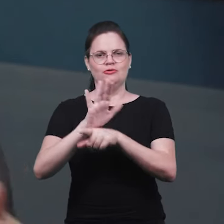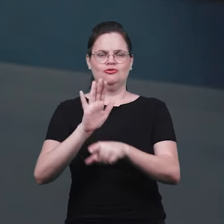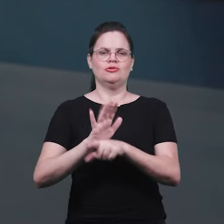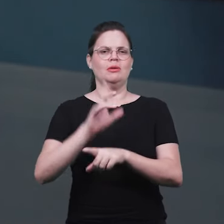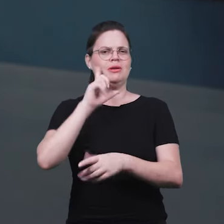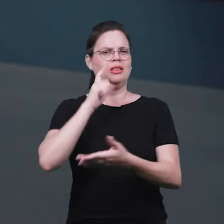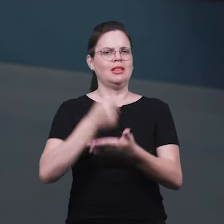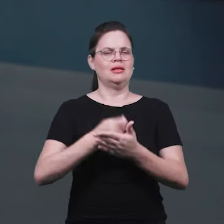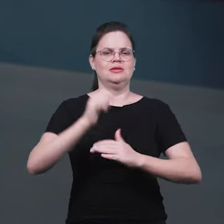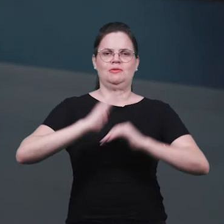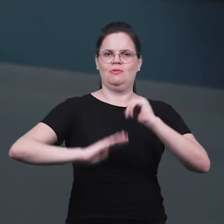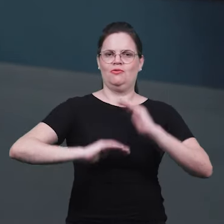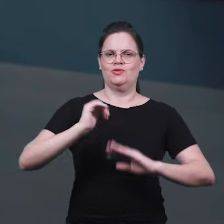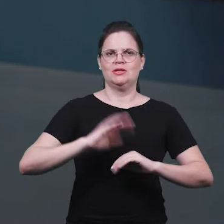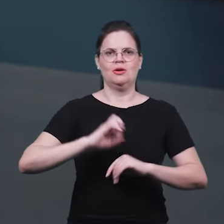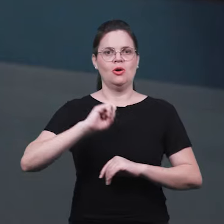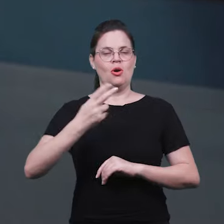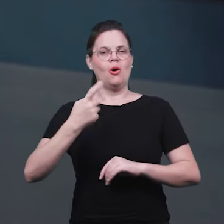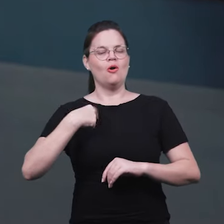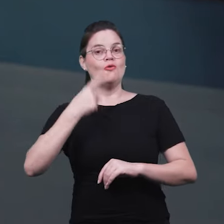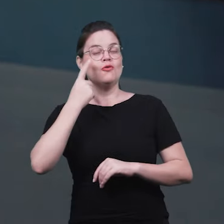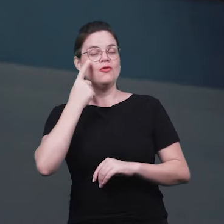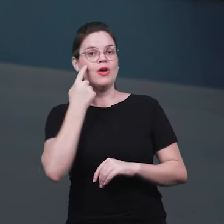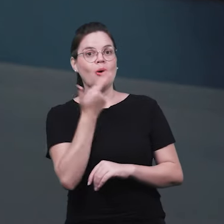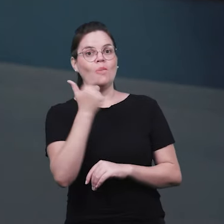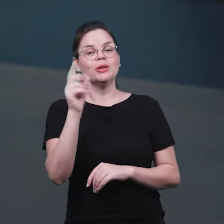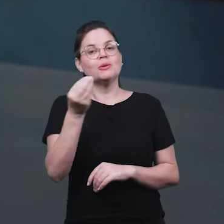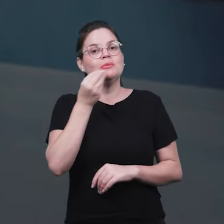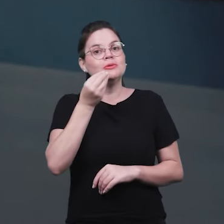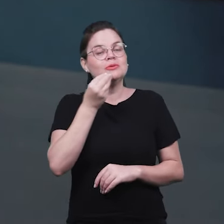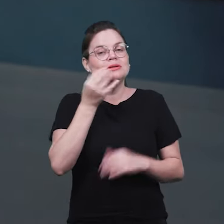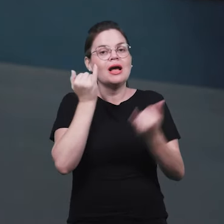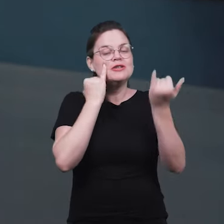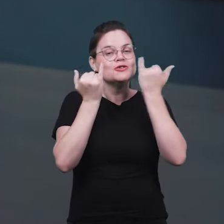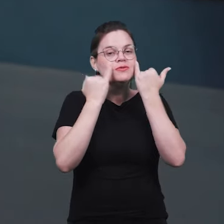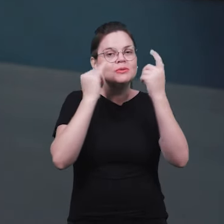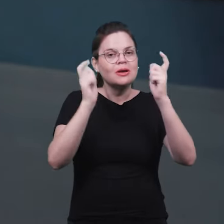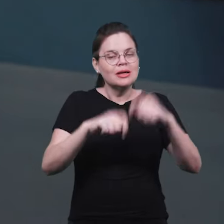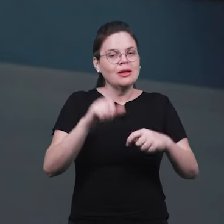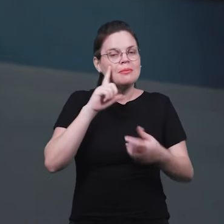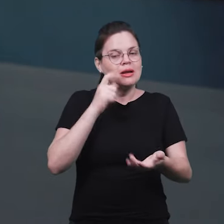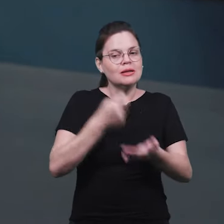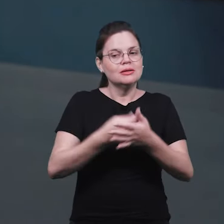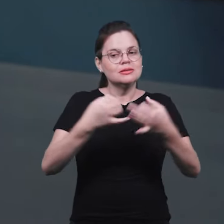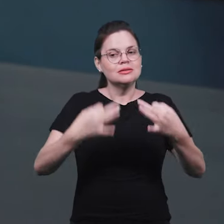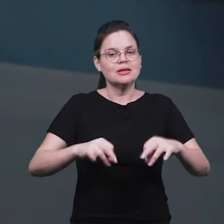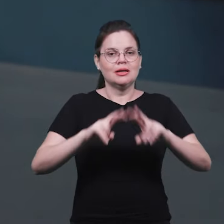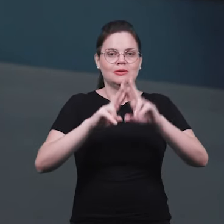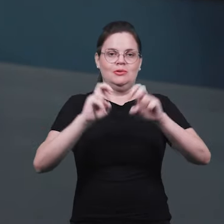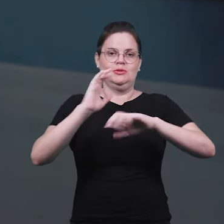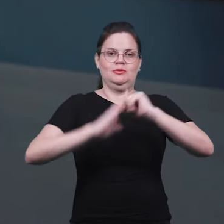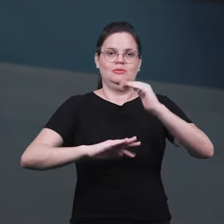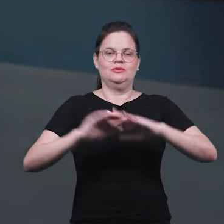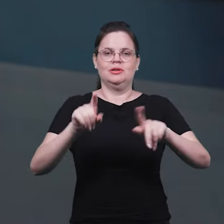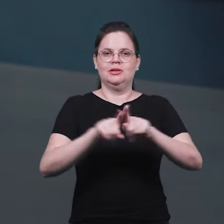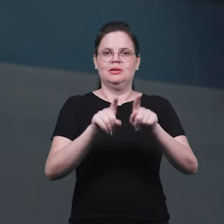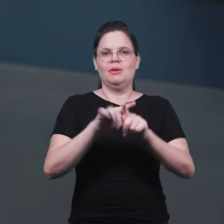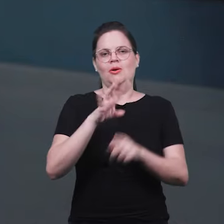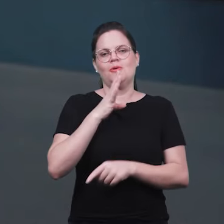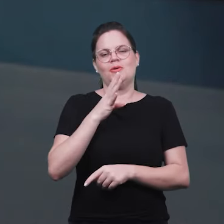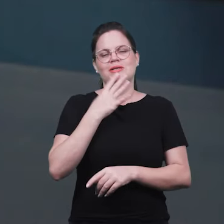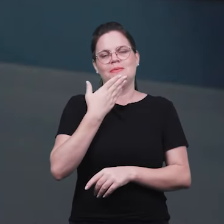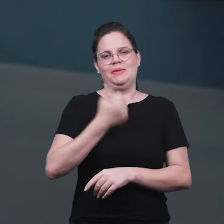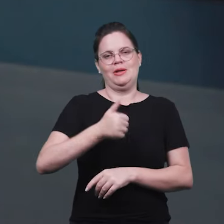definição profissional ou abrir um leque de informações para que possa tomar uma decisão na vida profissional e conhecer um pouco mais do nosso dia a